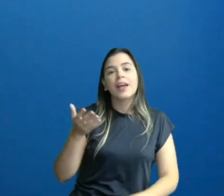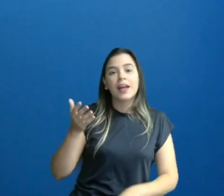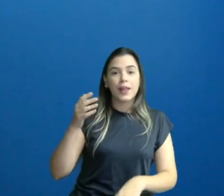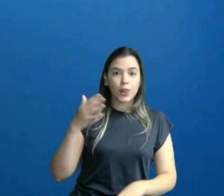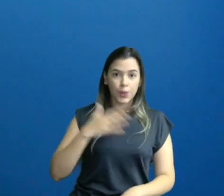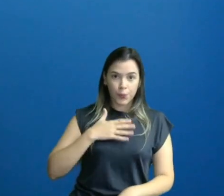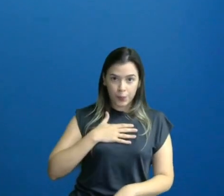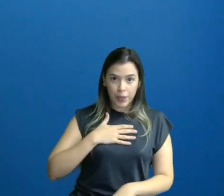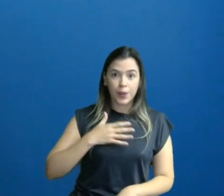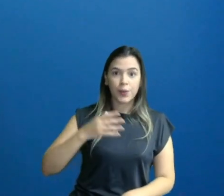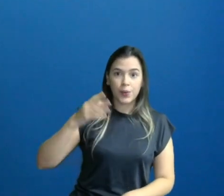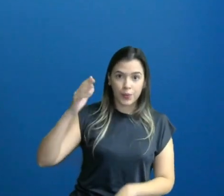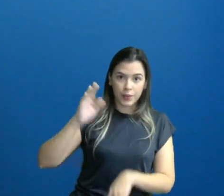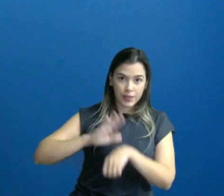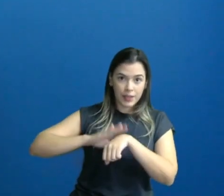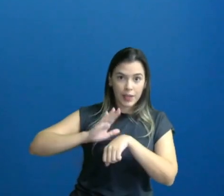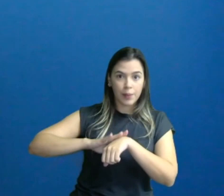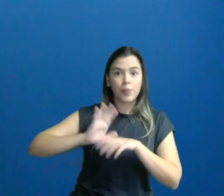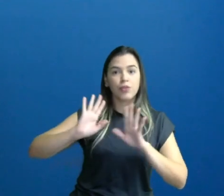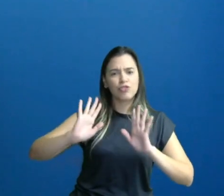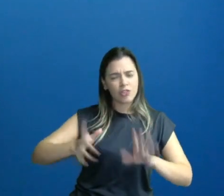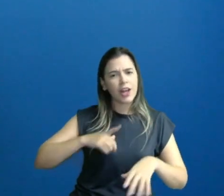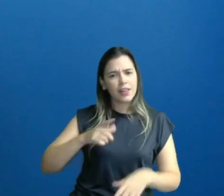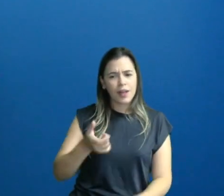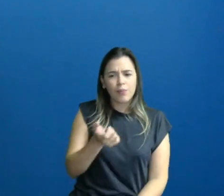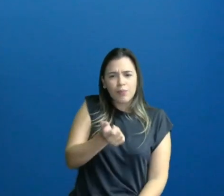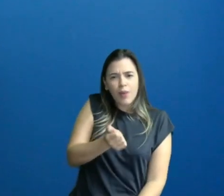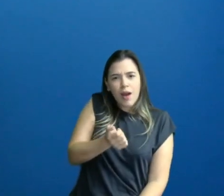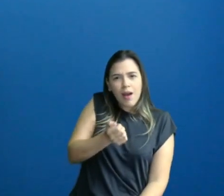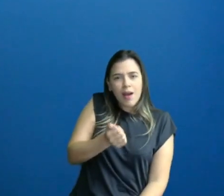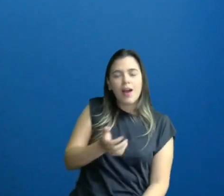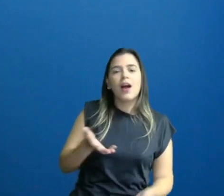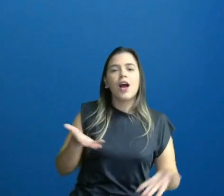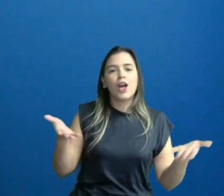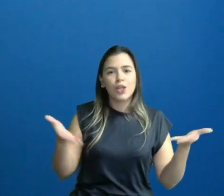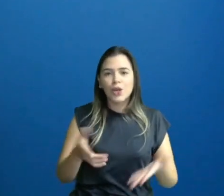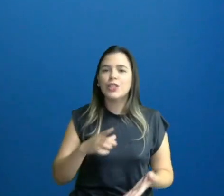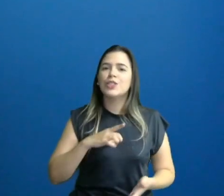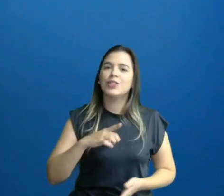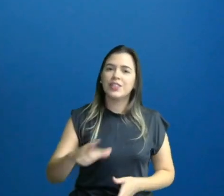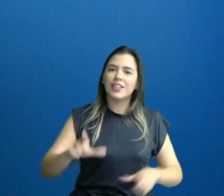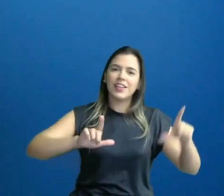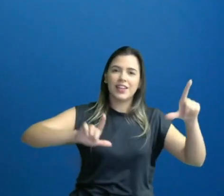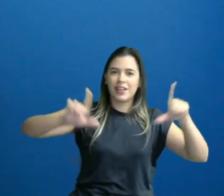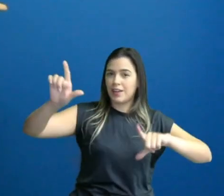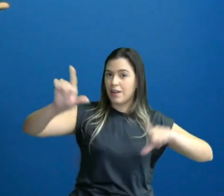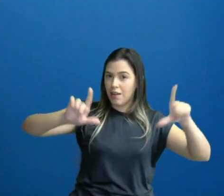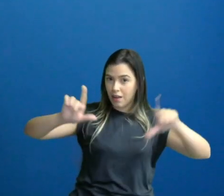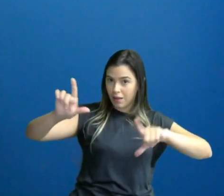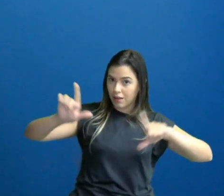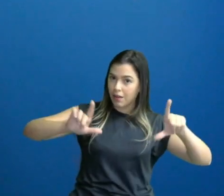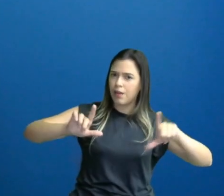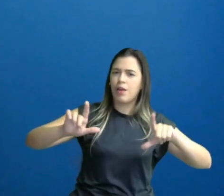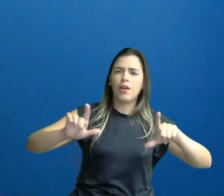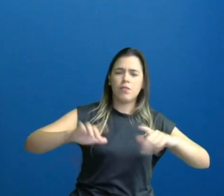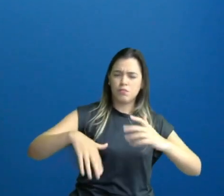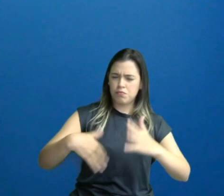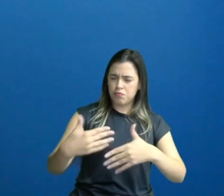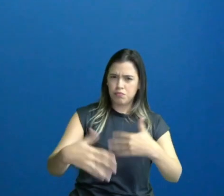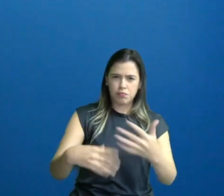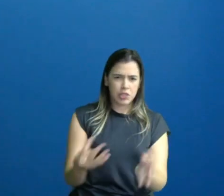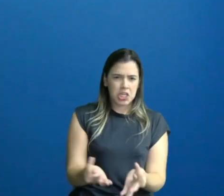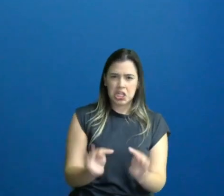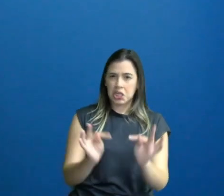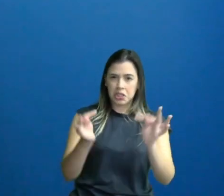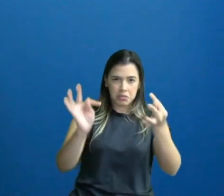tempo já tinha o controle remoto e hoje nós temos ter vez aí com alta definição que